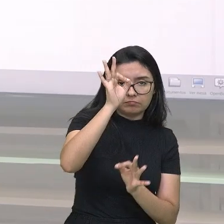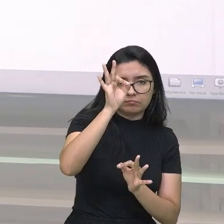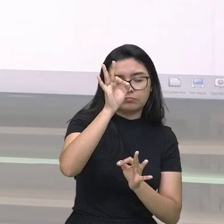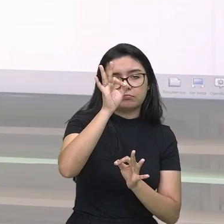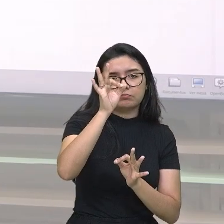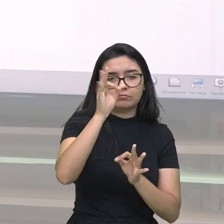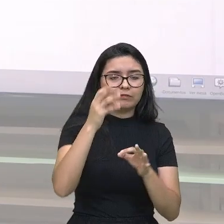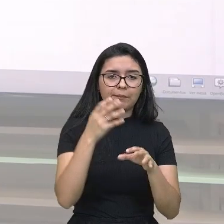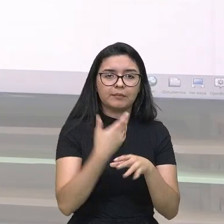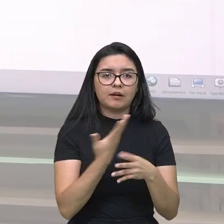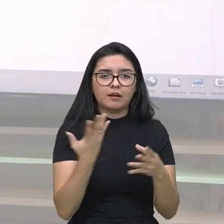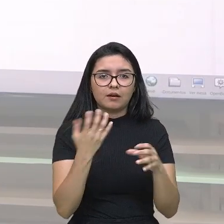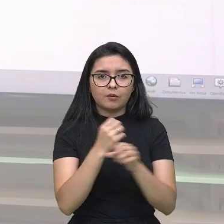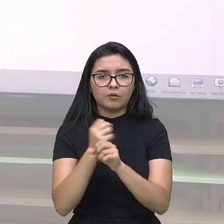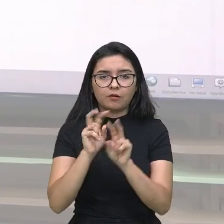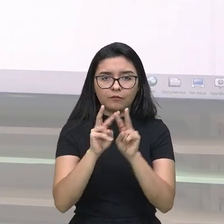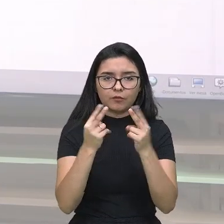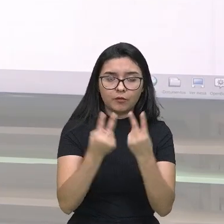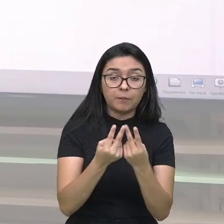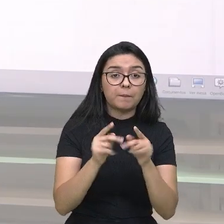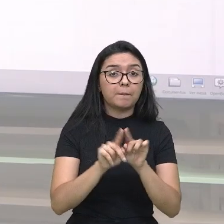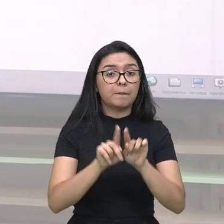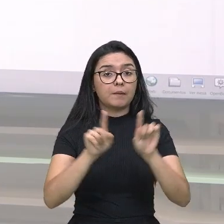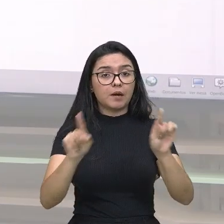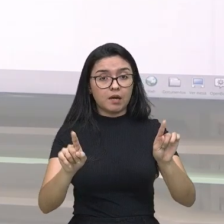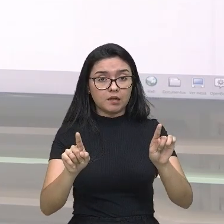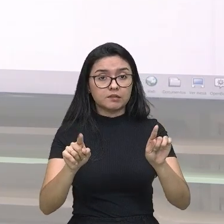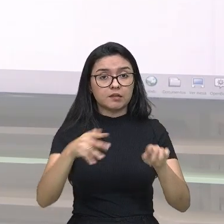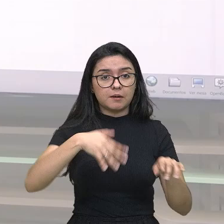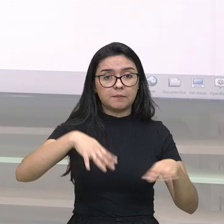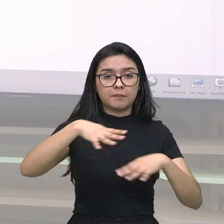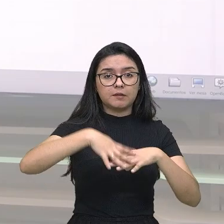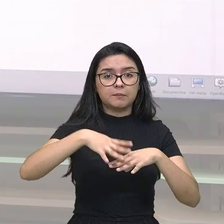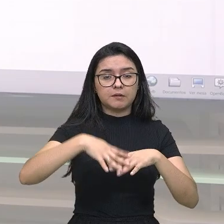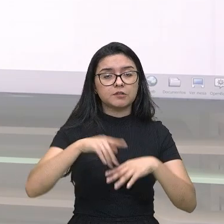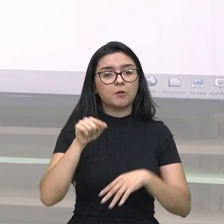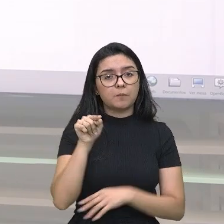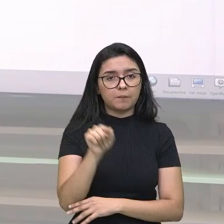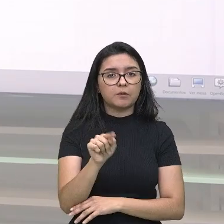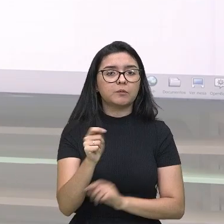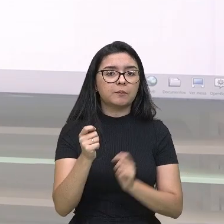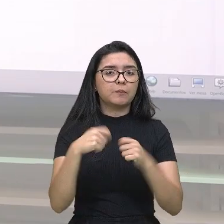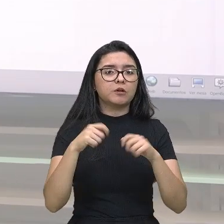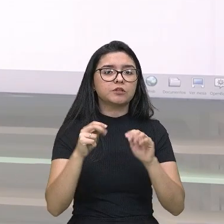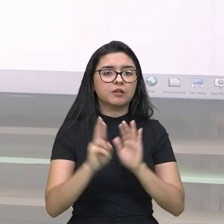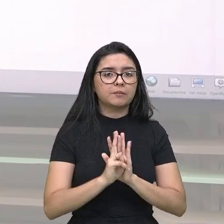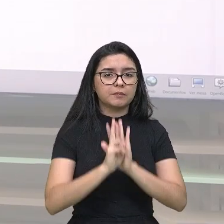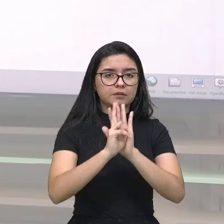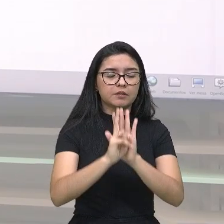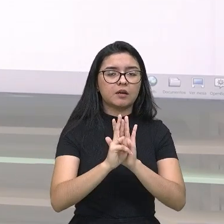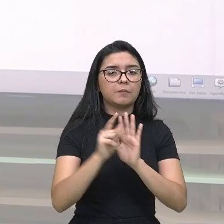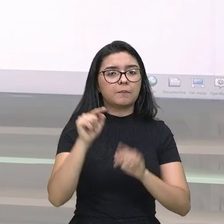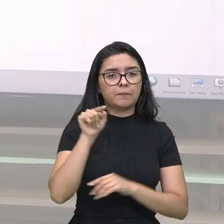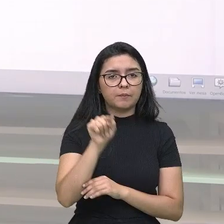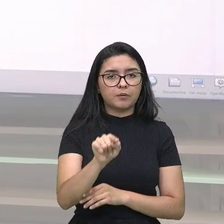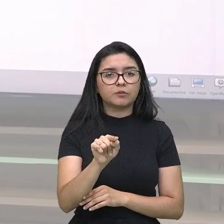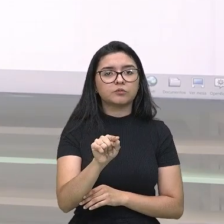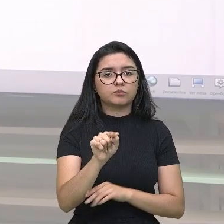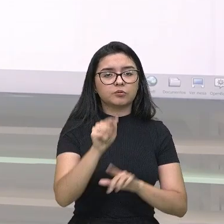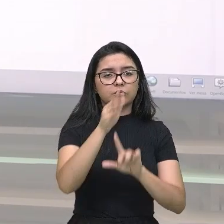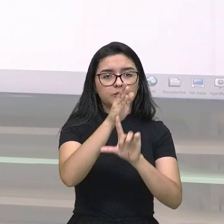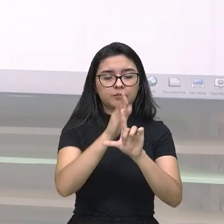para calcular o volume, porém, em matemática, um ponto pode ser representado em um